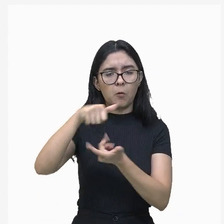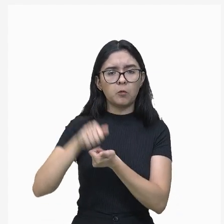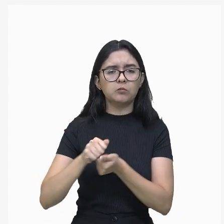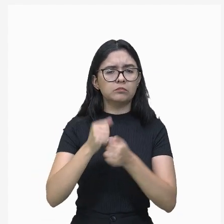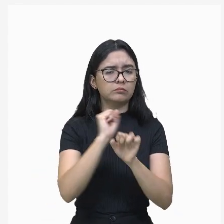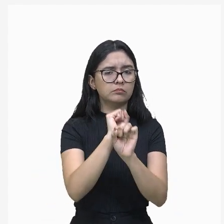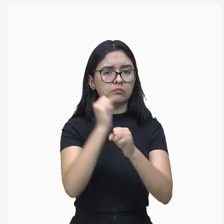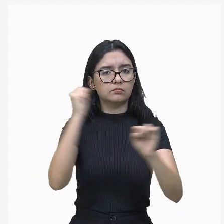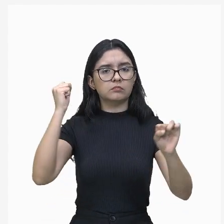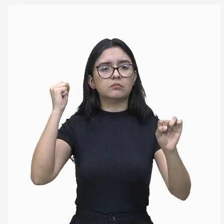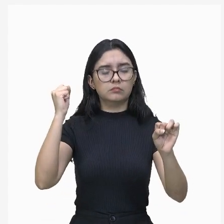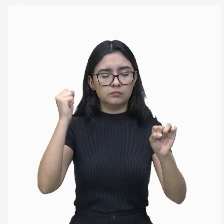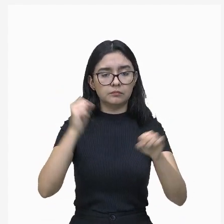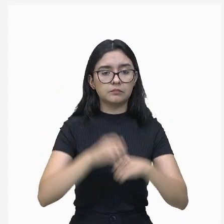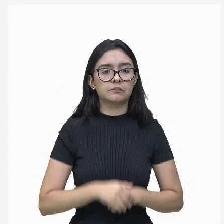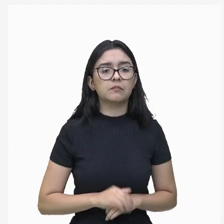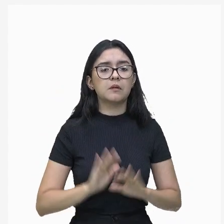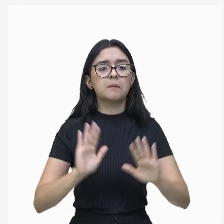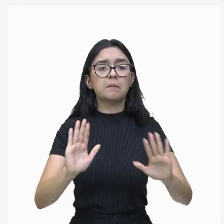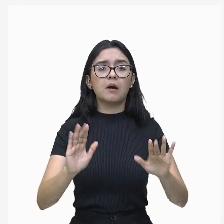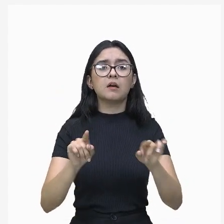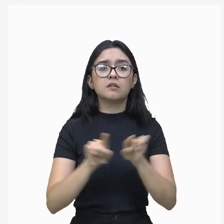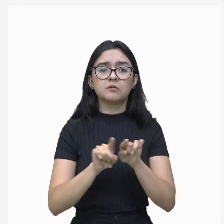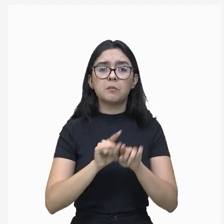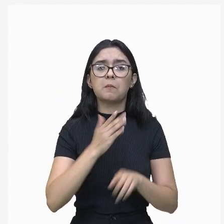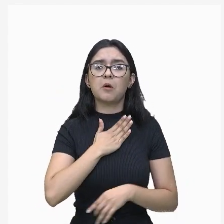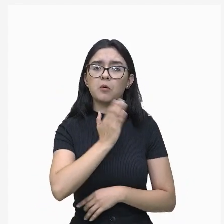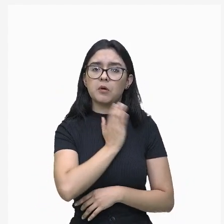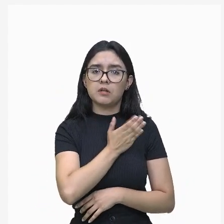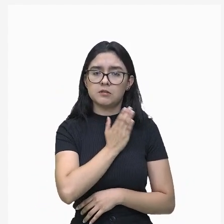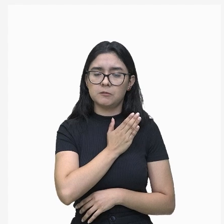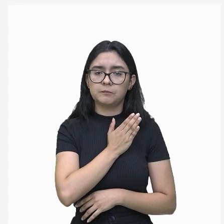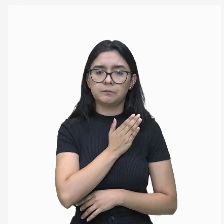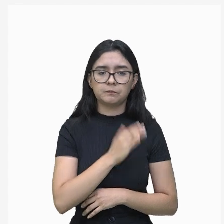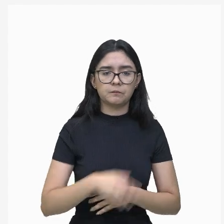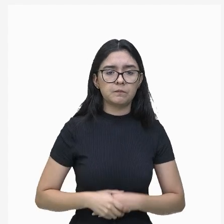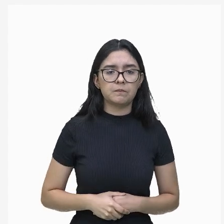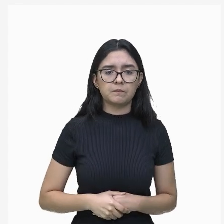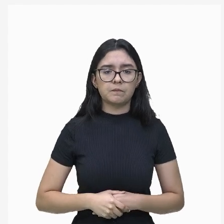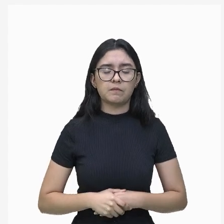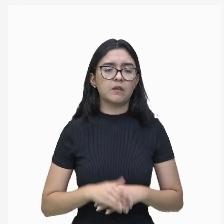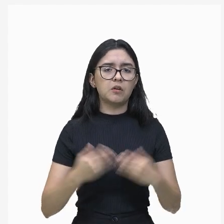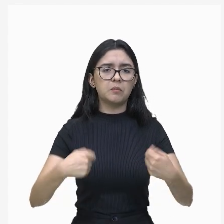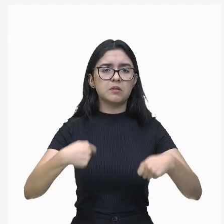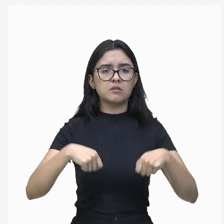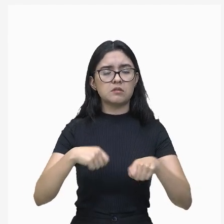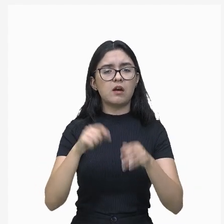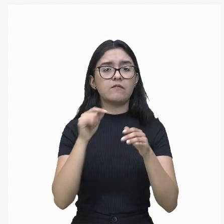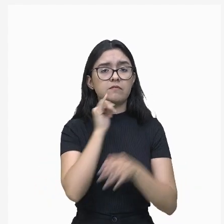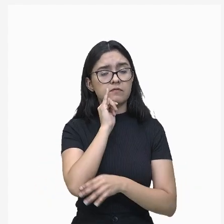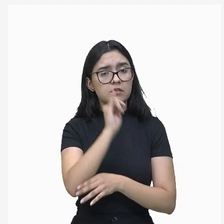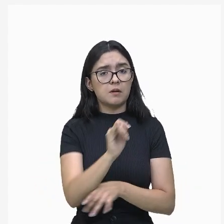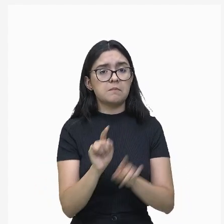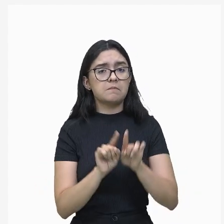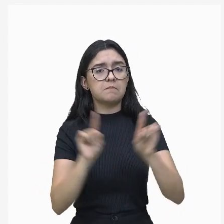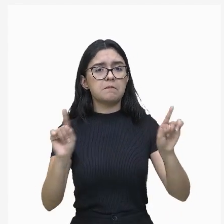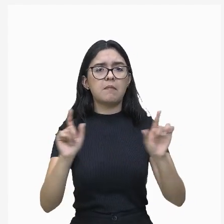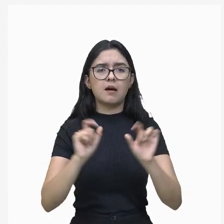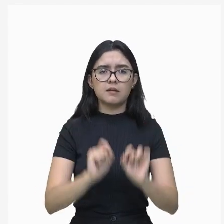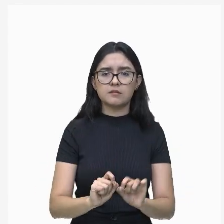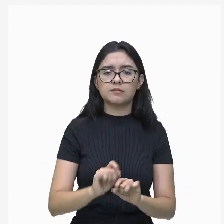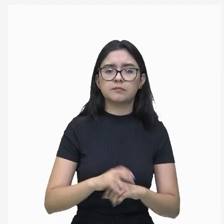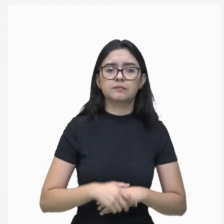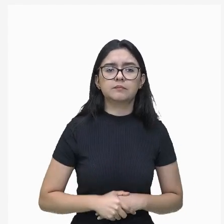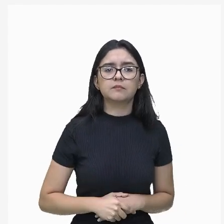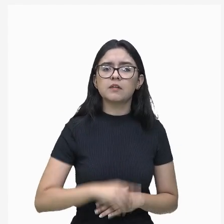vasto mundo, mais vasto é meu coração. Eu não devia te dizer, mas essa lua,